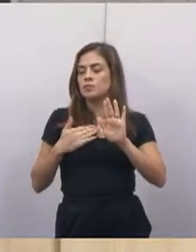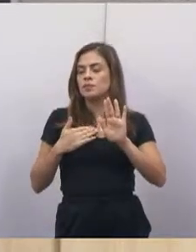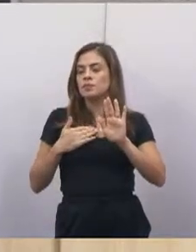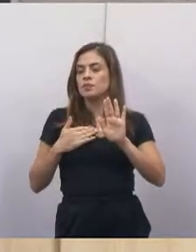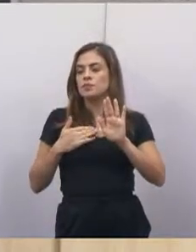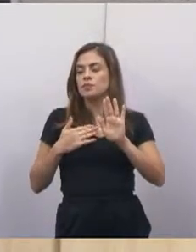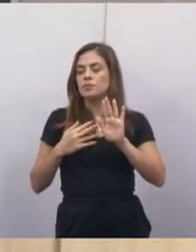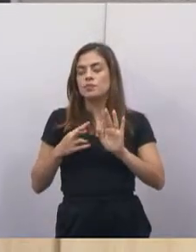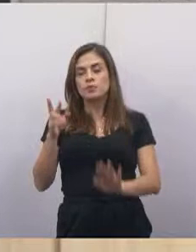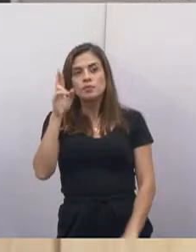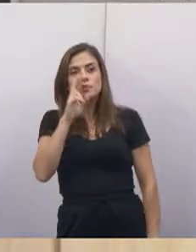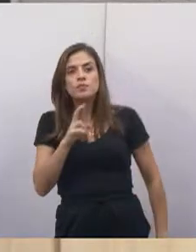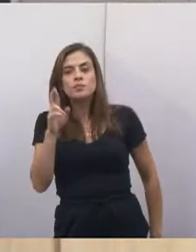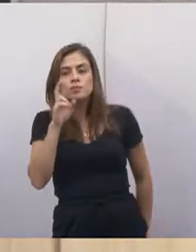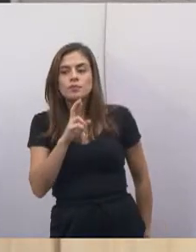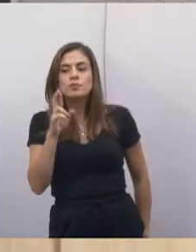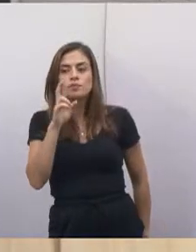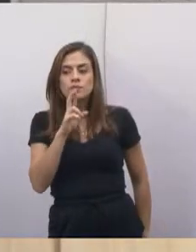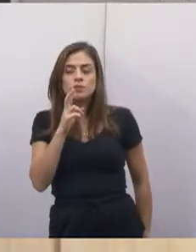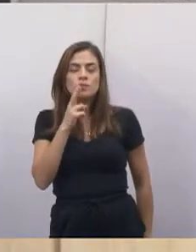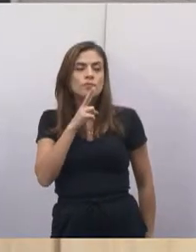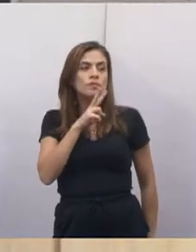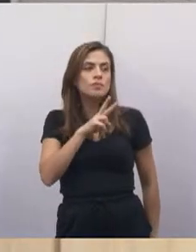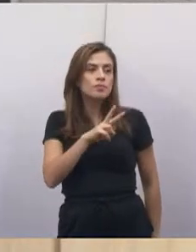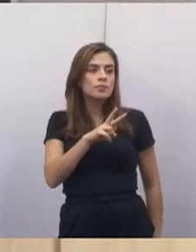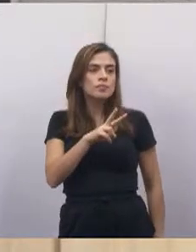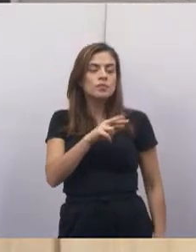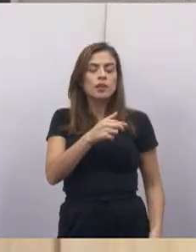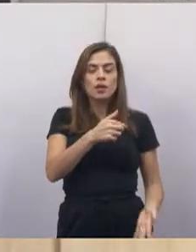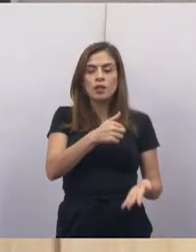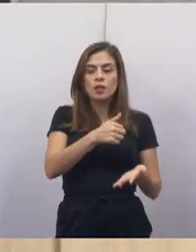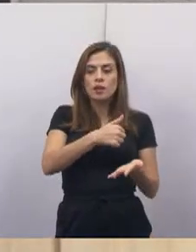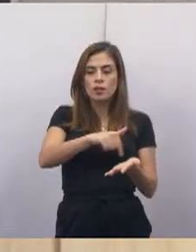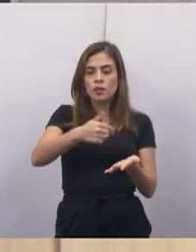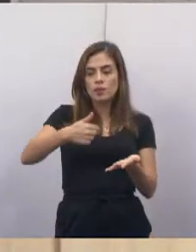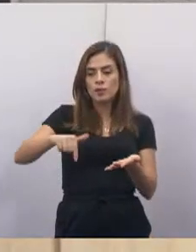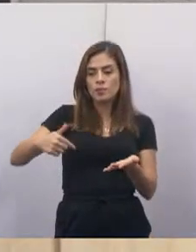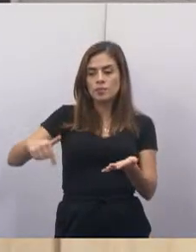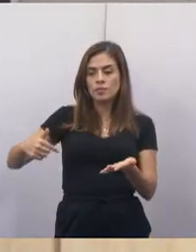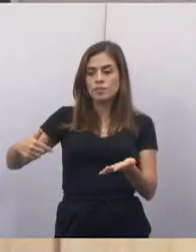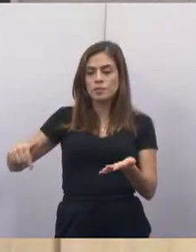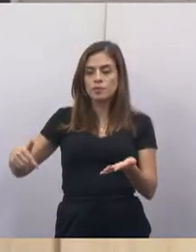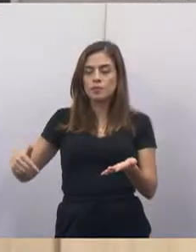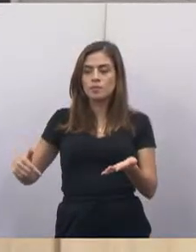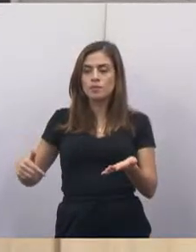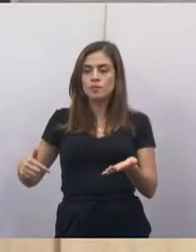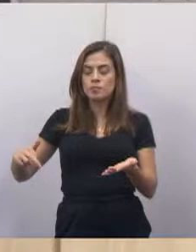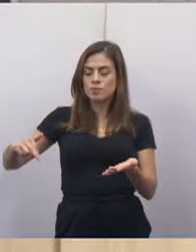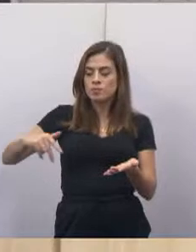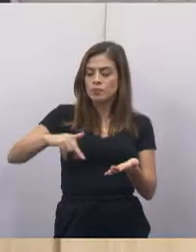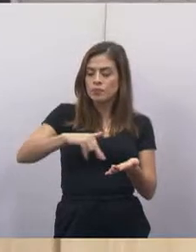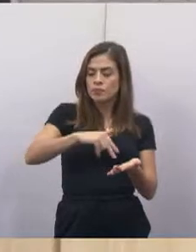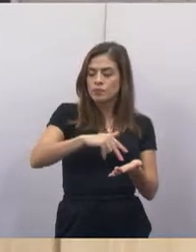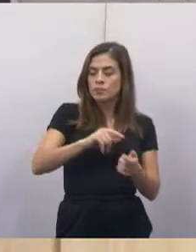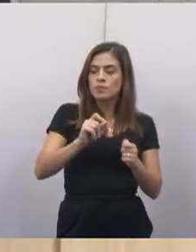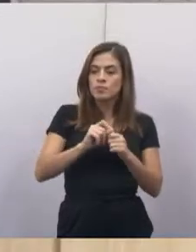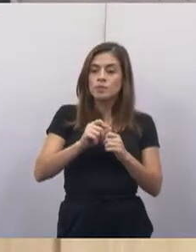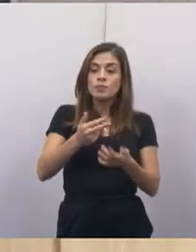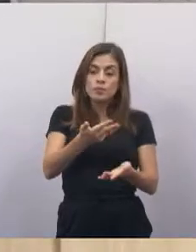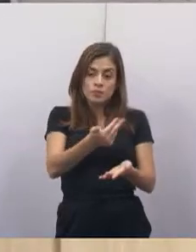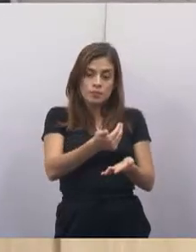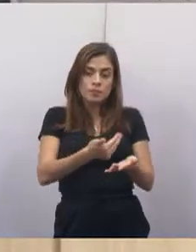estamos fiscalizando, vimos que a referida faixa passou por pintura, mas não foi